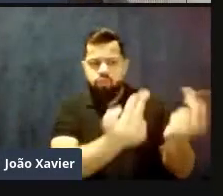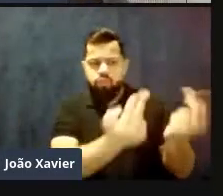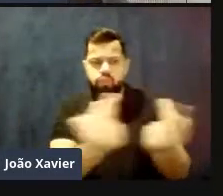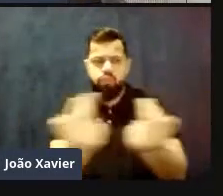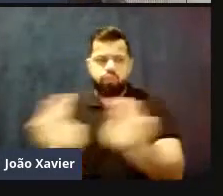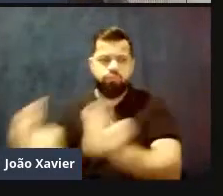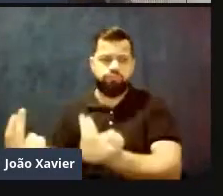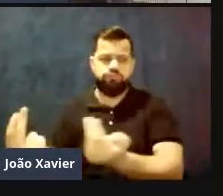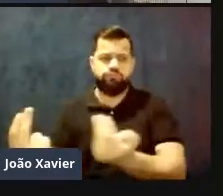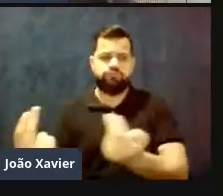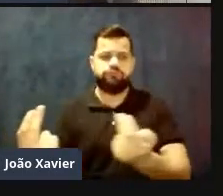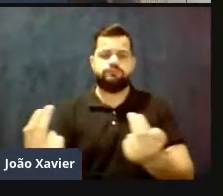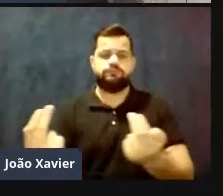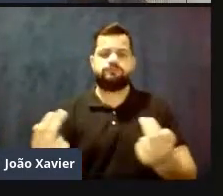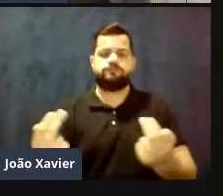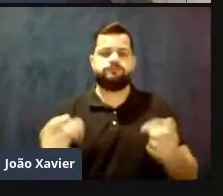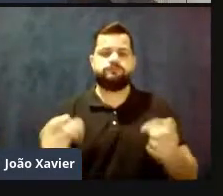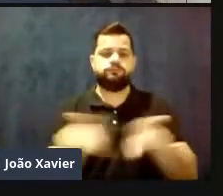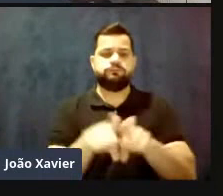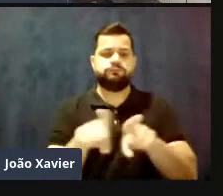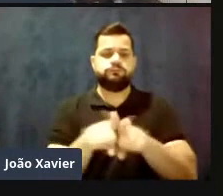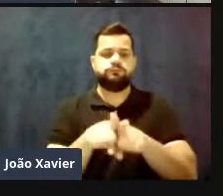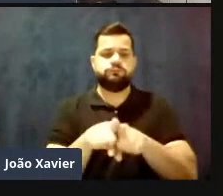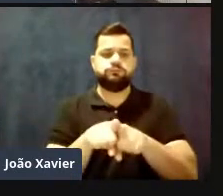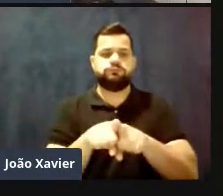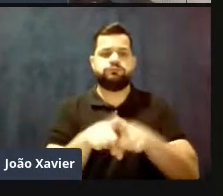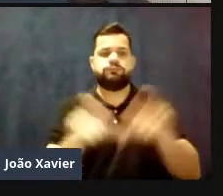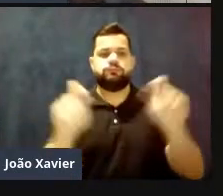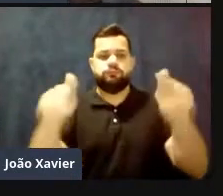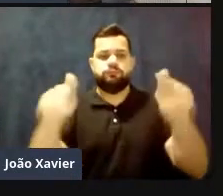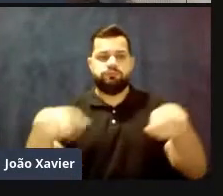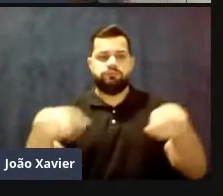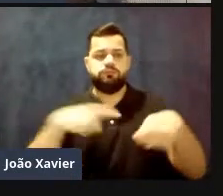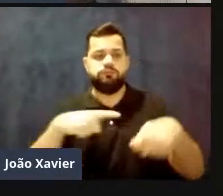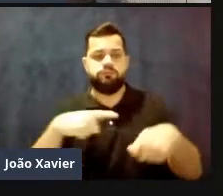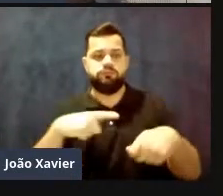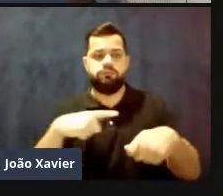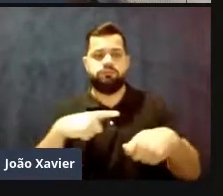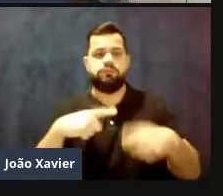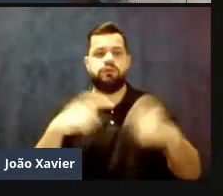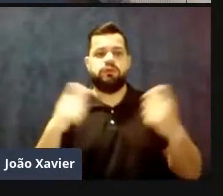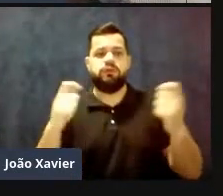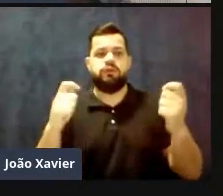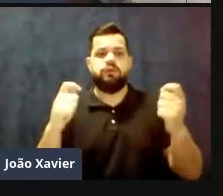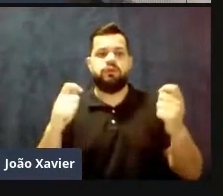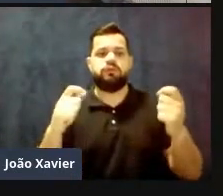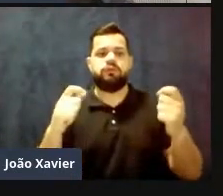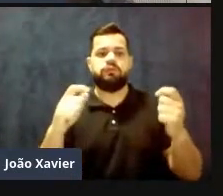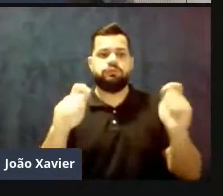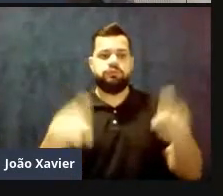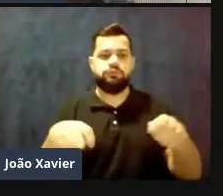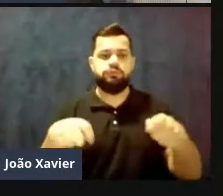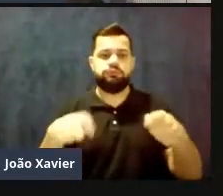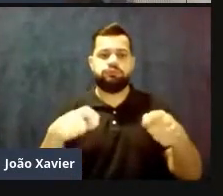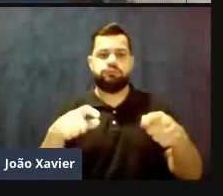e eles colocavam que ela poderia ser realizada ou até deveria ser realizada de forma indireta, ou seja,